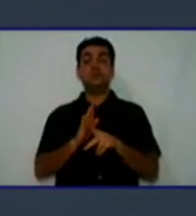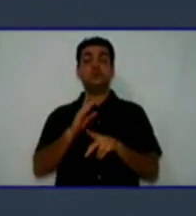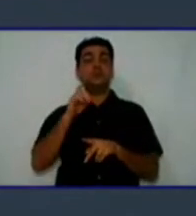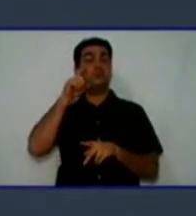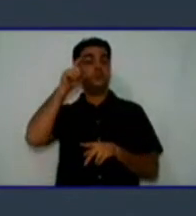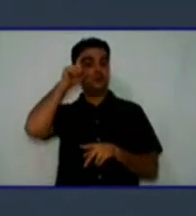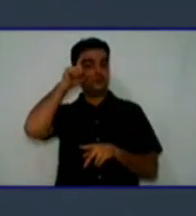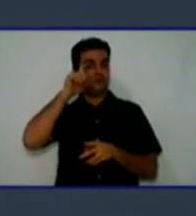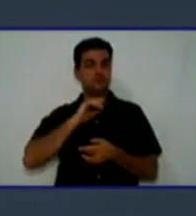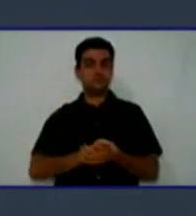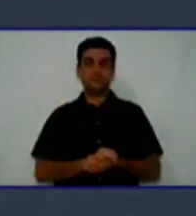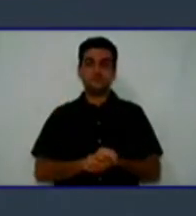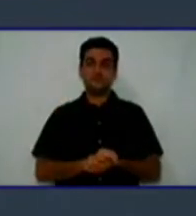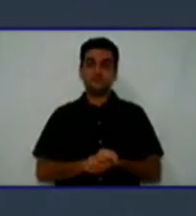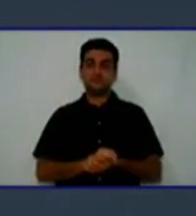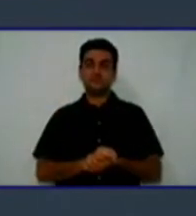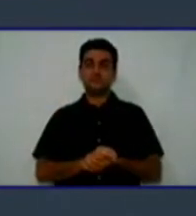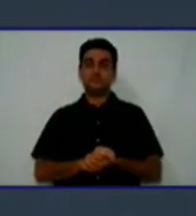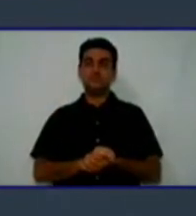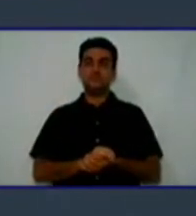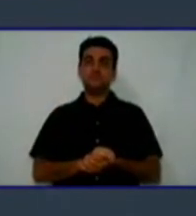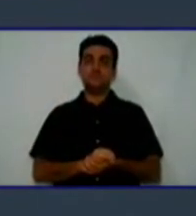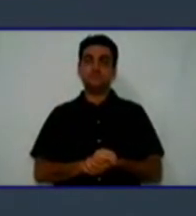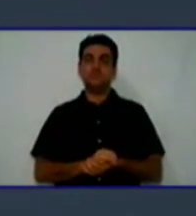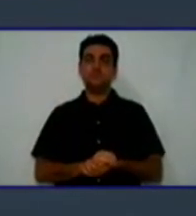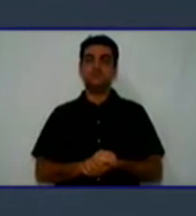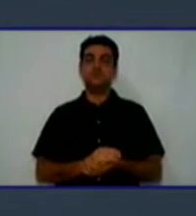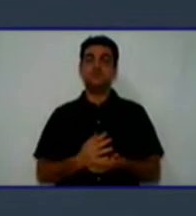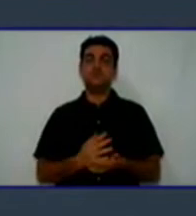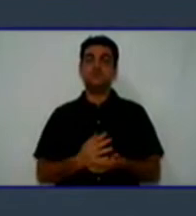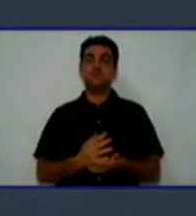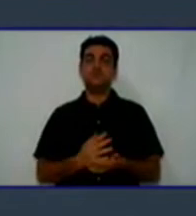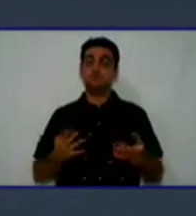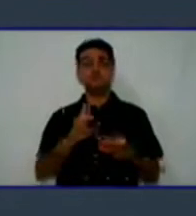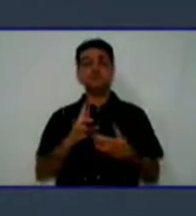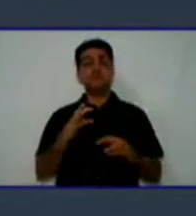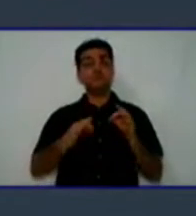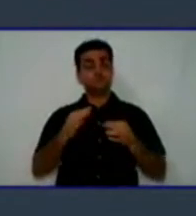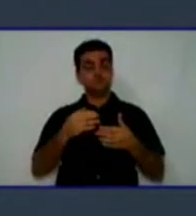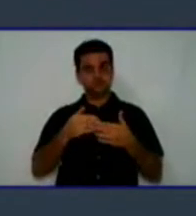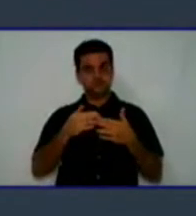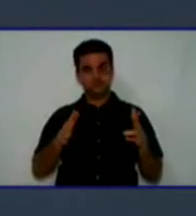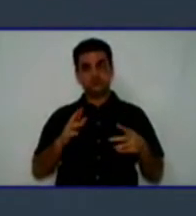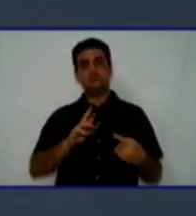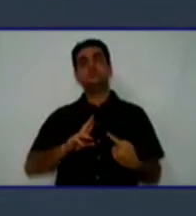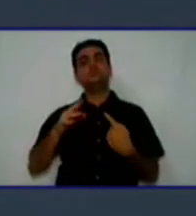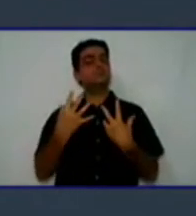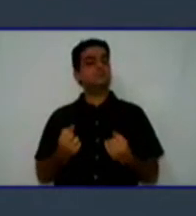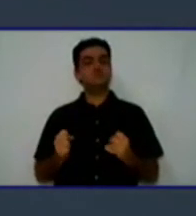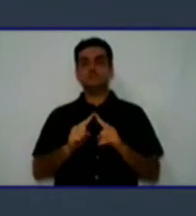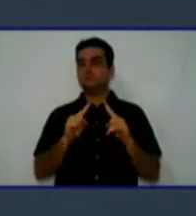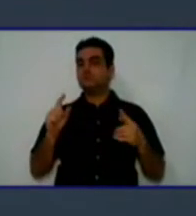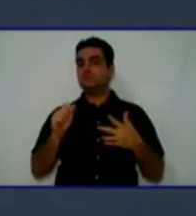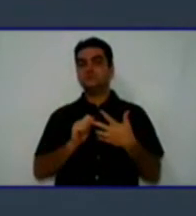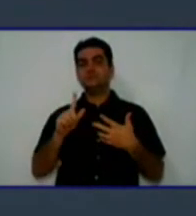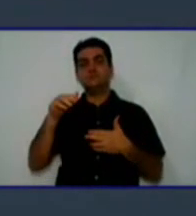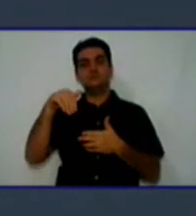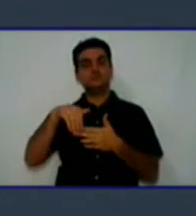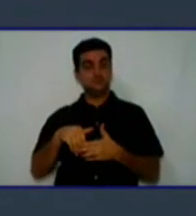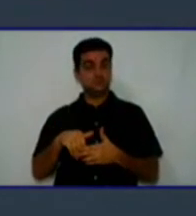ministro Sérgio Banhos. Então, proclamo o resultado provisório, iniciado o julgamento, o relator negou o provimento ao agravo